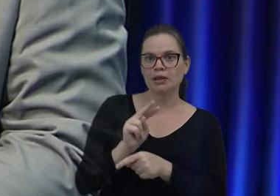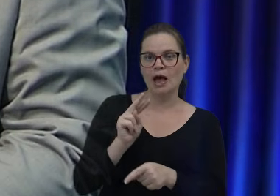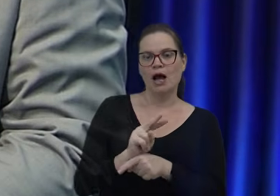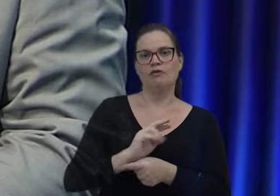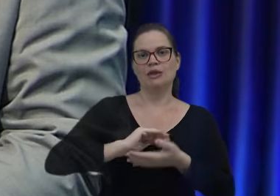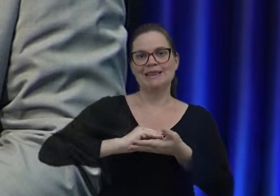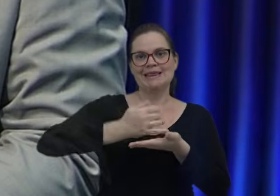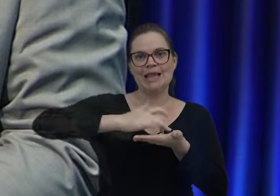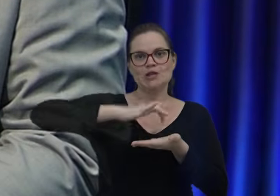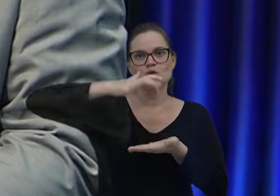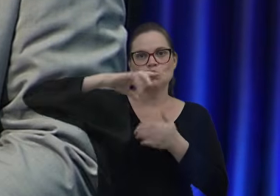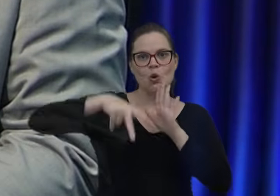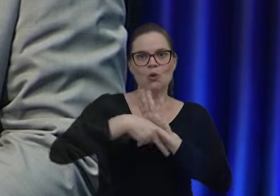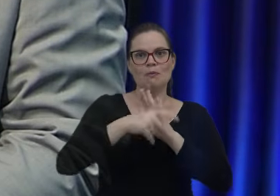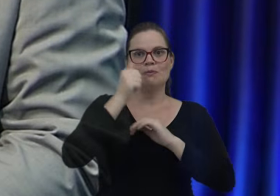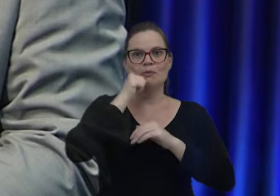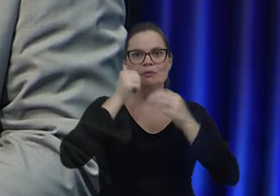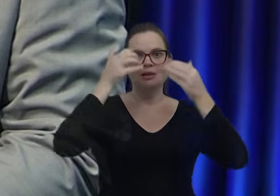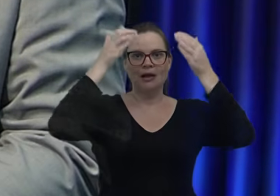semelhante a um